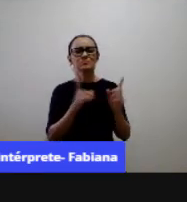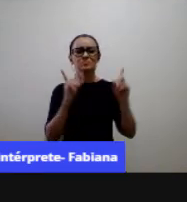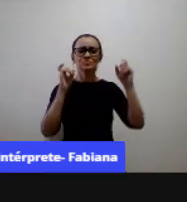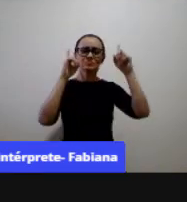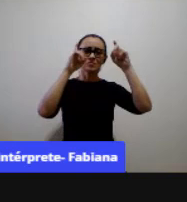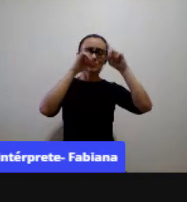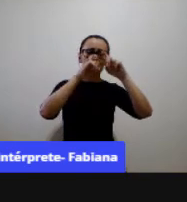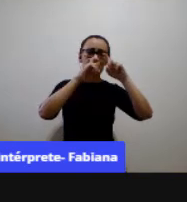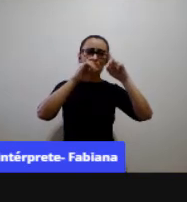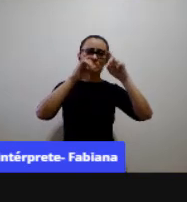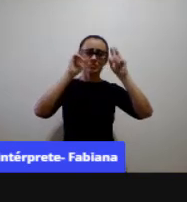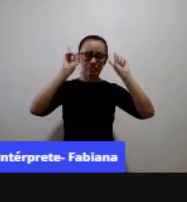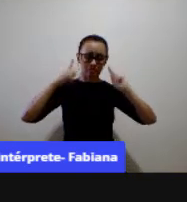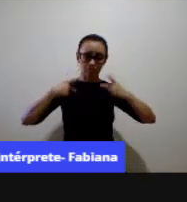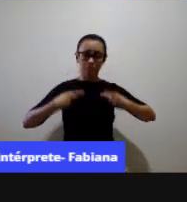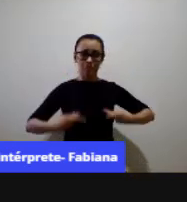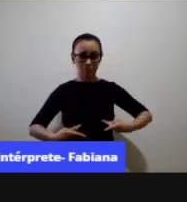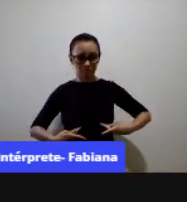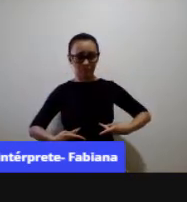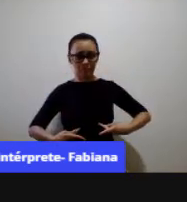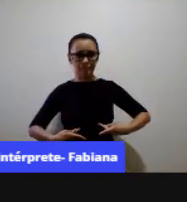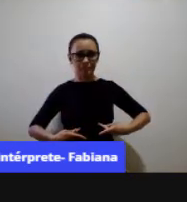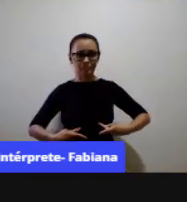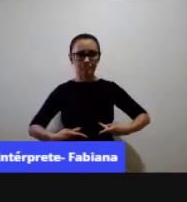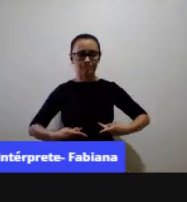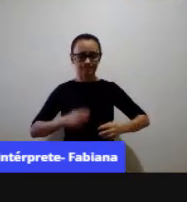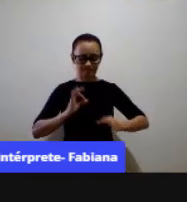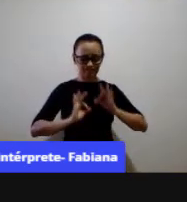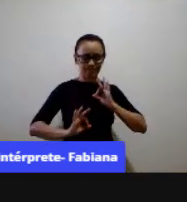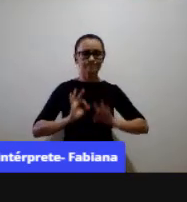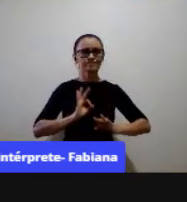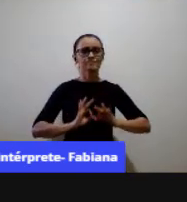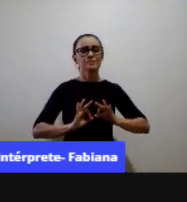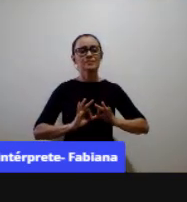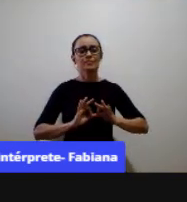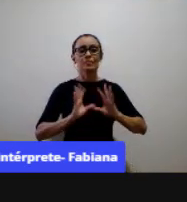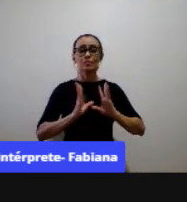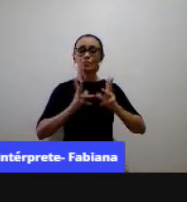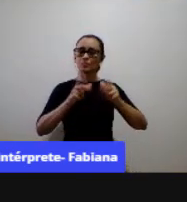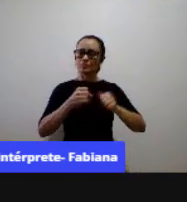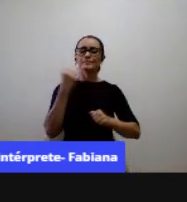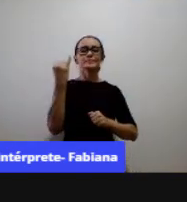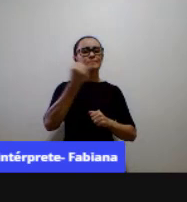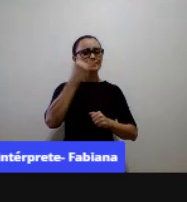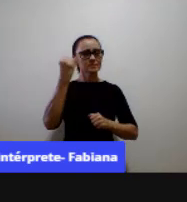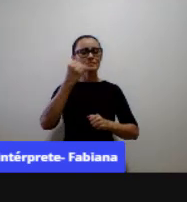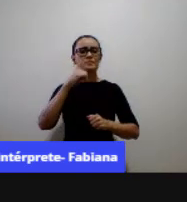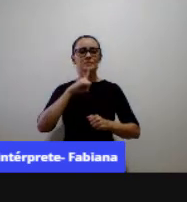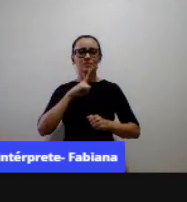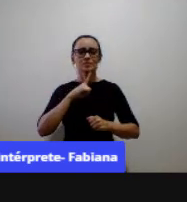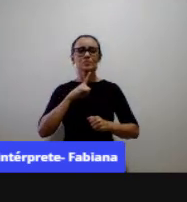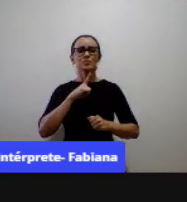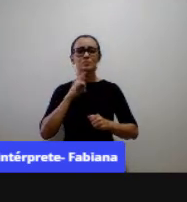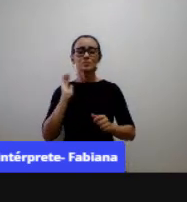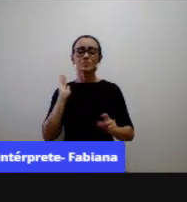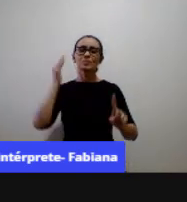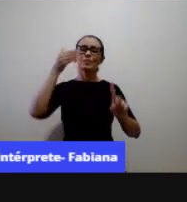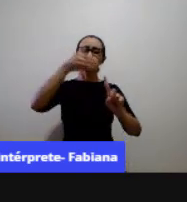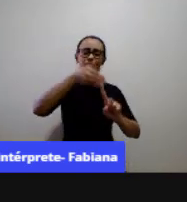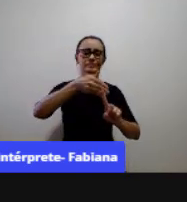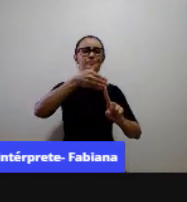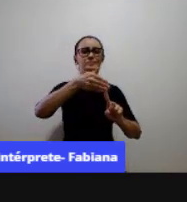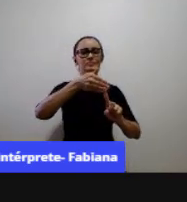funcionamento? Então, tudo isso é importante para que eu possa traçar metas e objetivos a serem